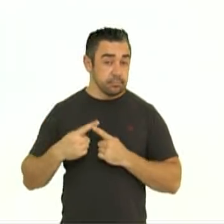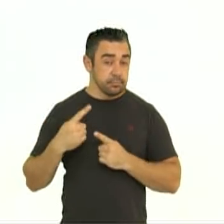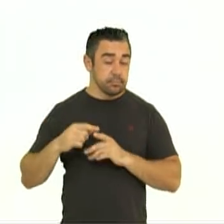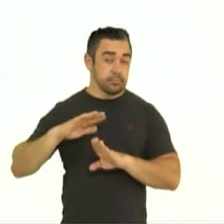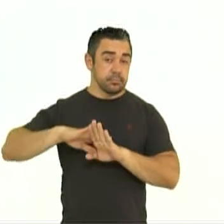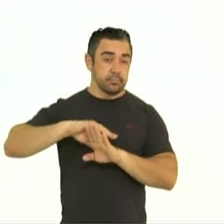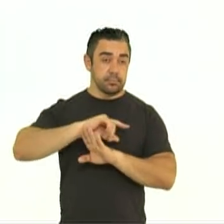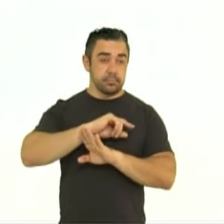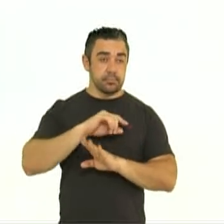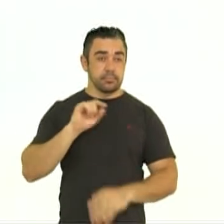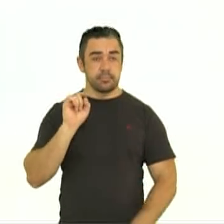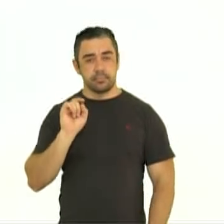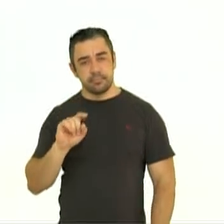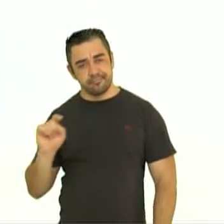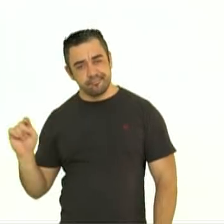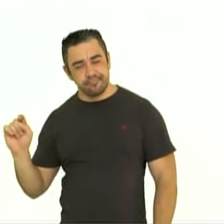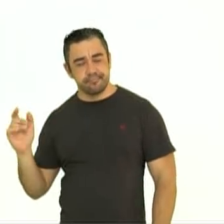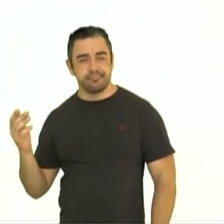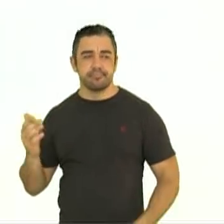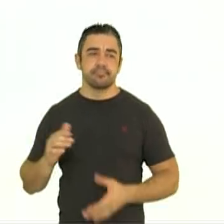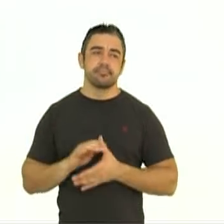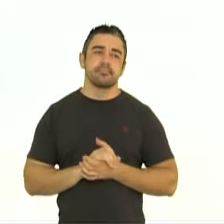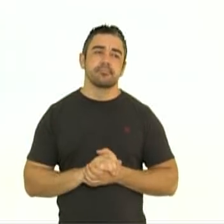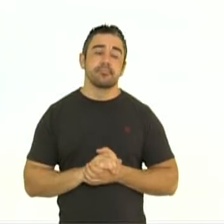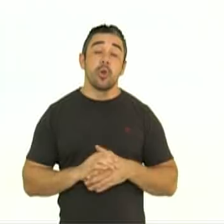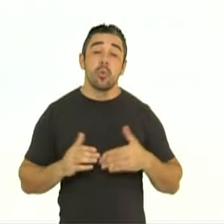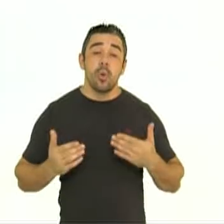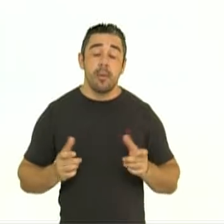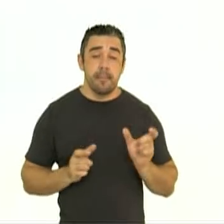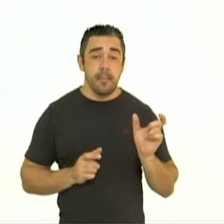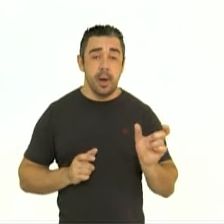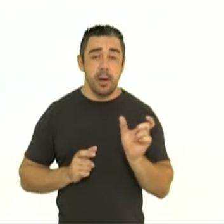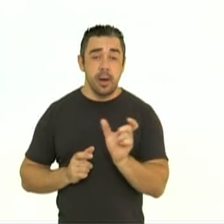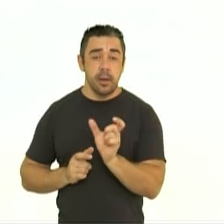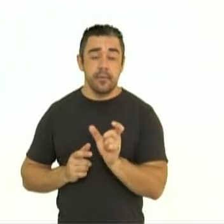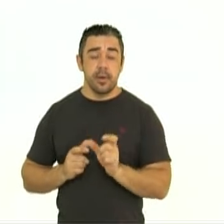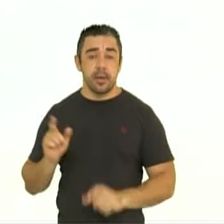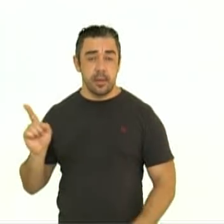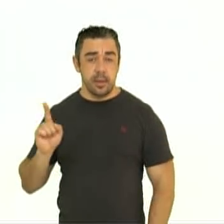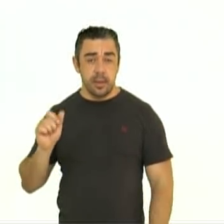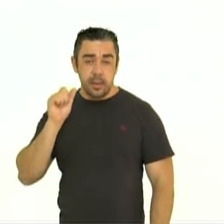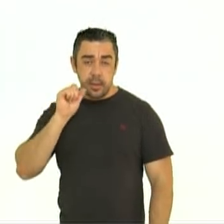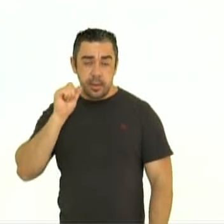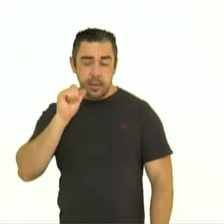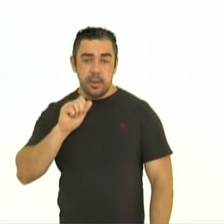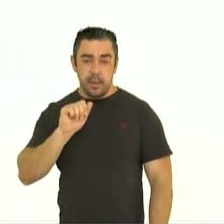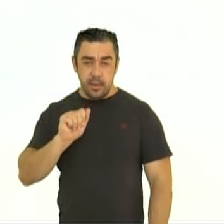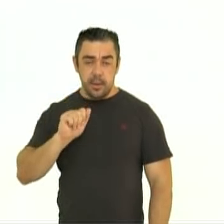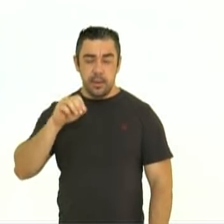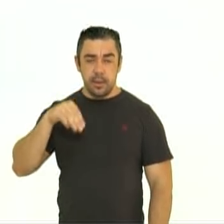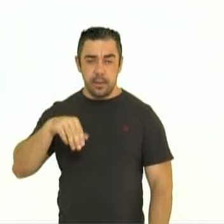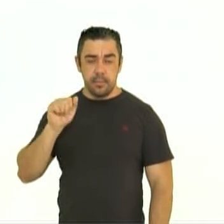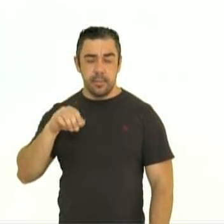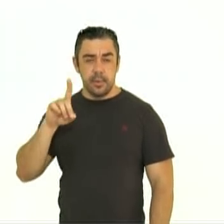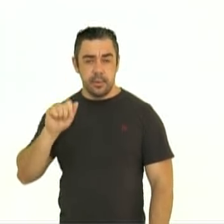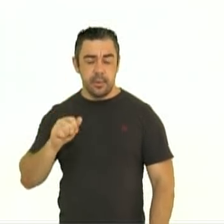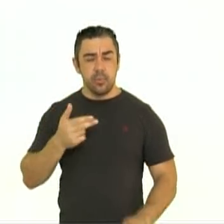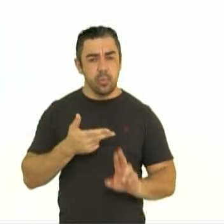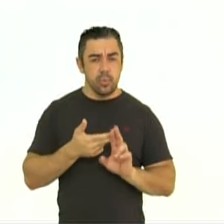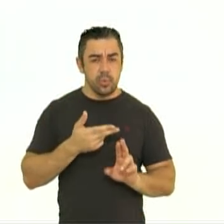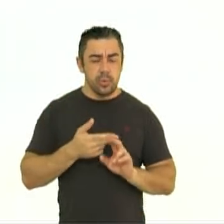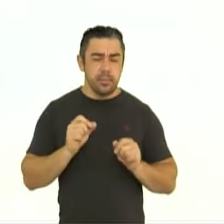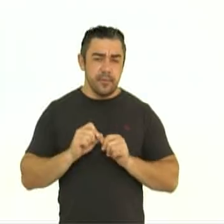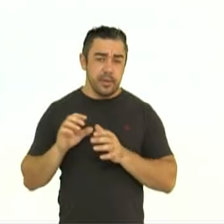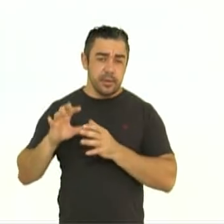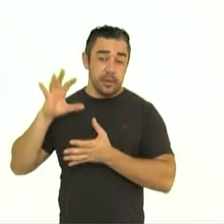ideologia da reticências, né? Quais termos a aluna Amanda, que é a nossa autora do texto em questão, utilizou para fazer